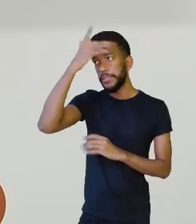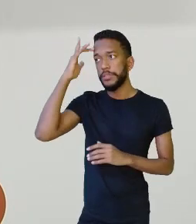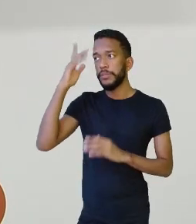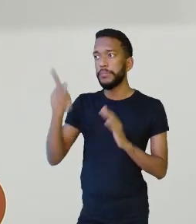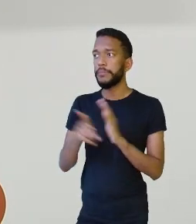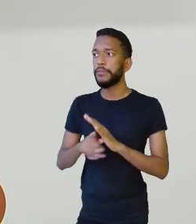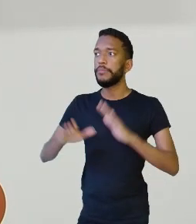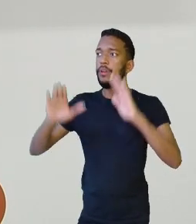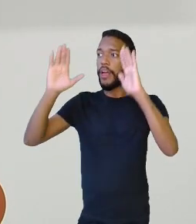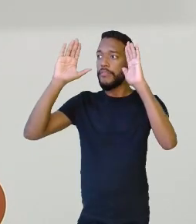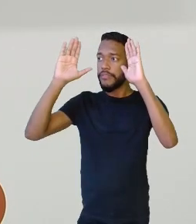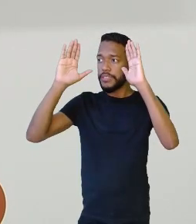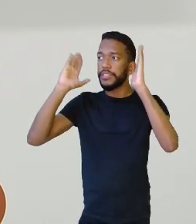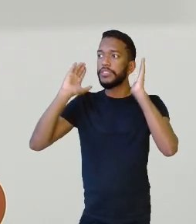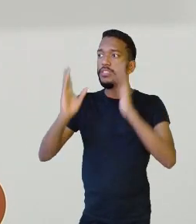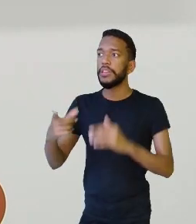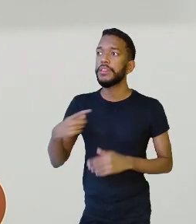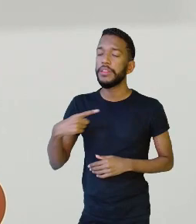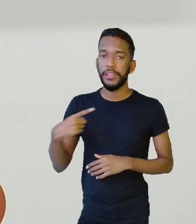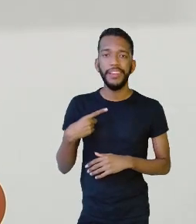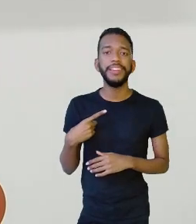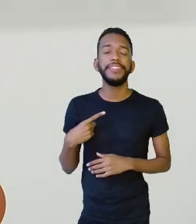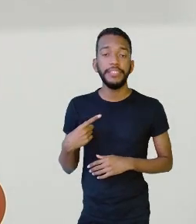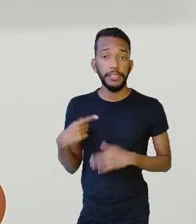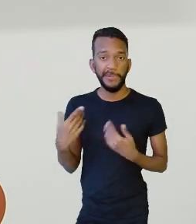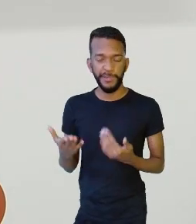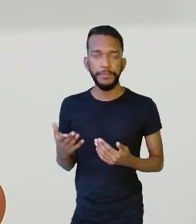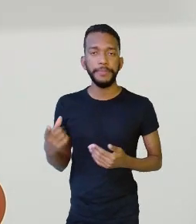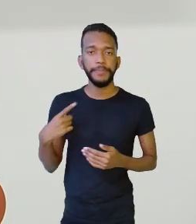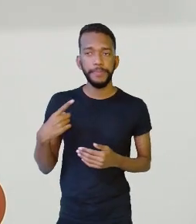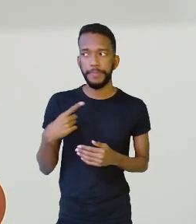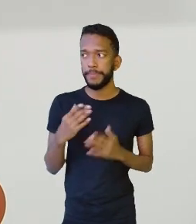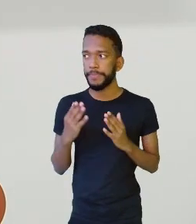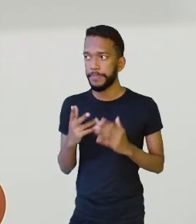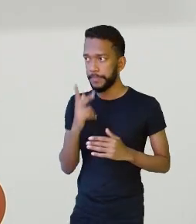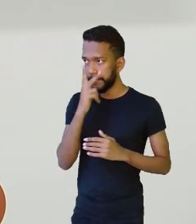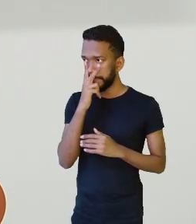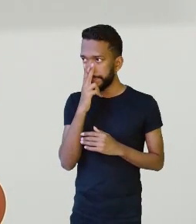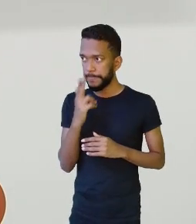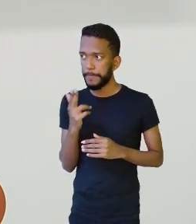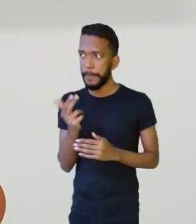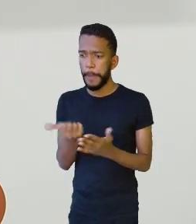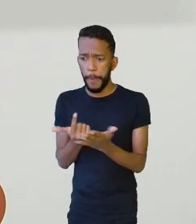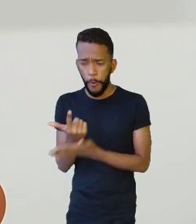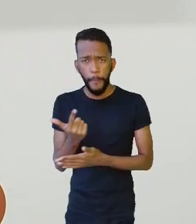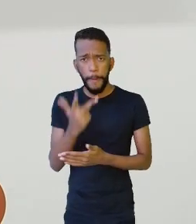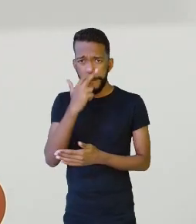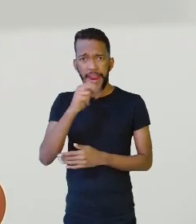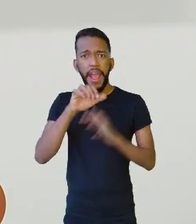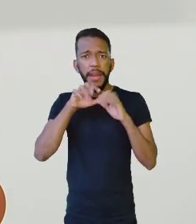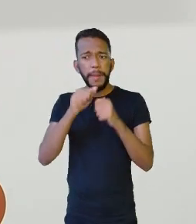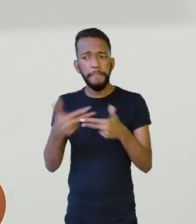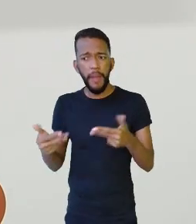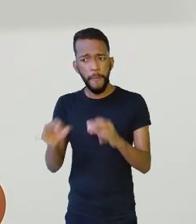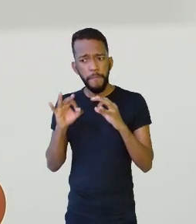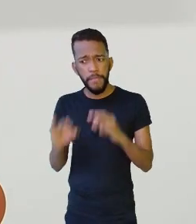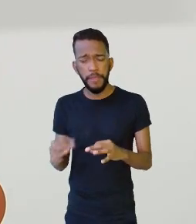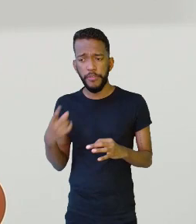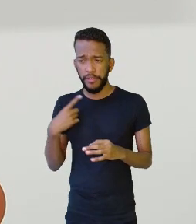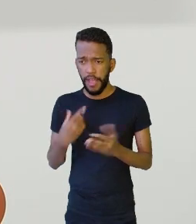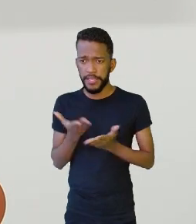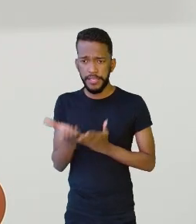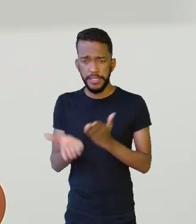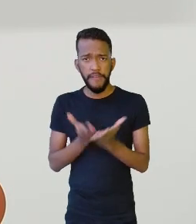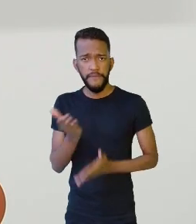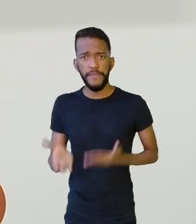mãos levantadas, na imagem. Então, eles faziam como se fosse uma compra de um animal mesmo, para servir